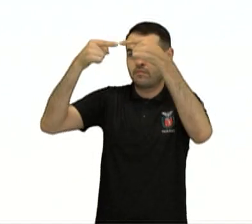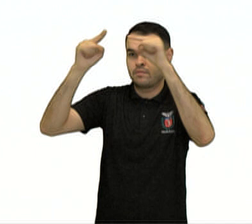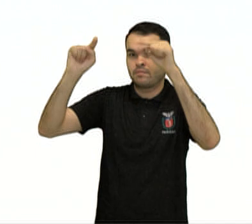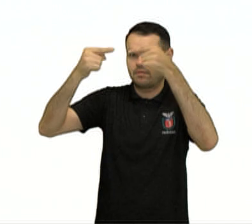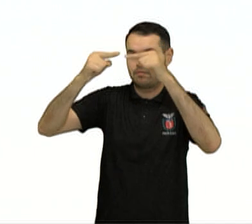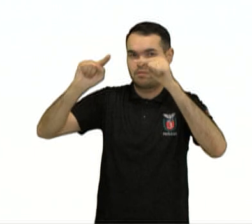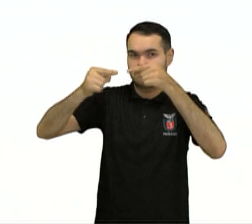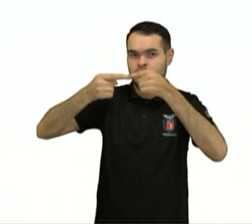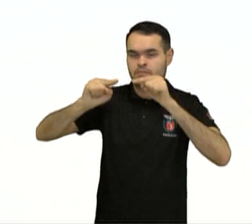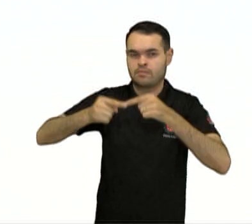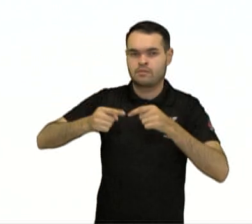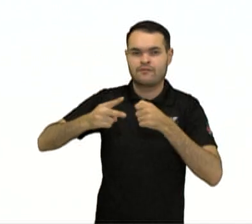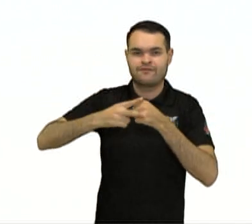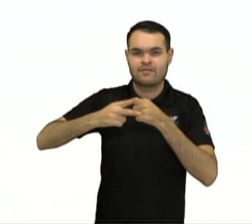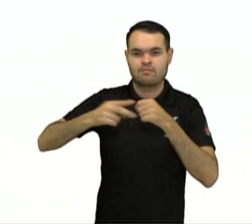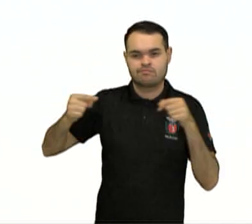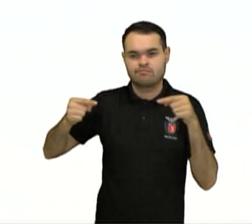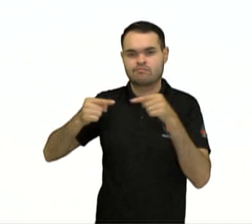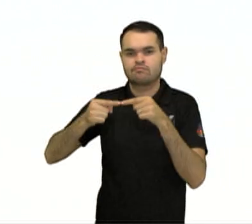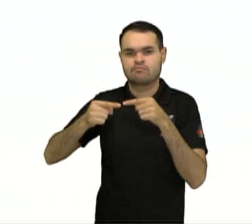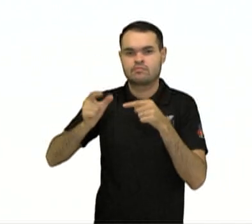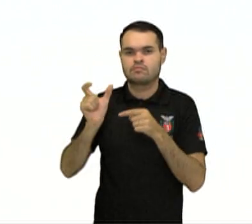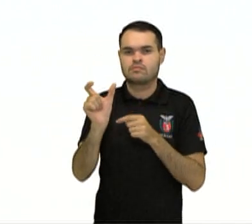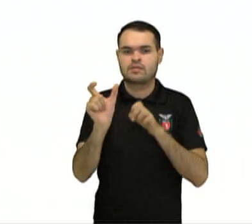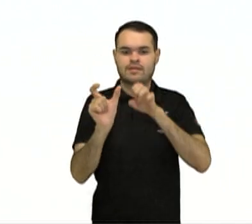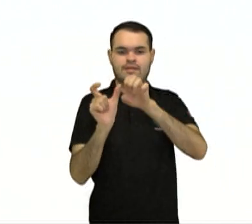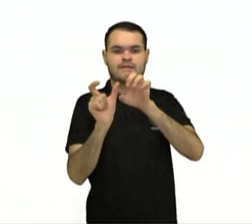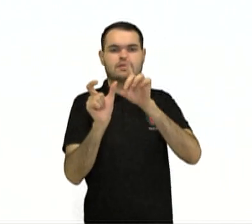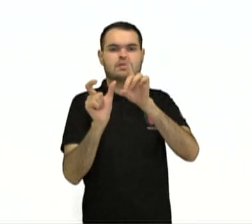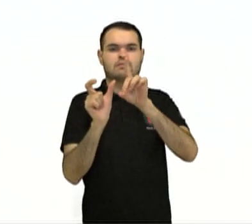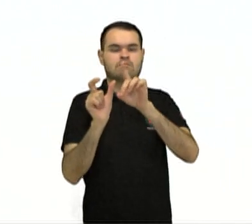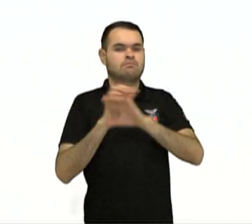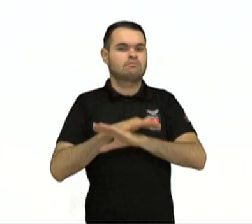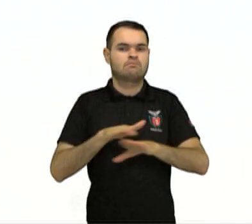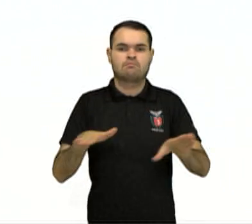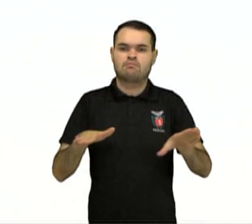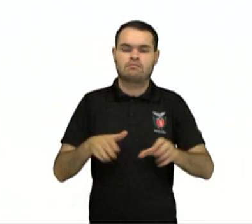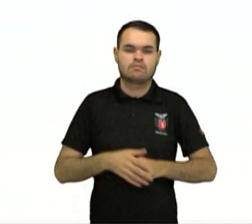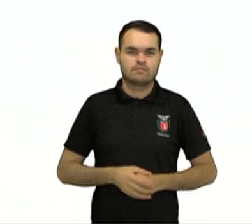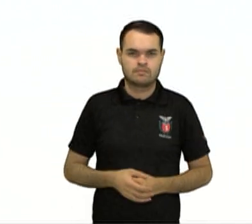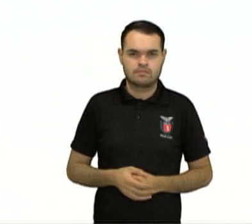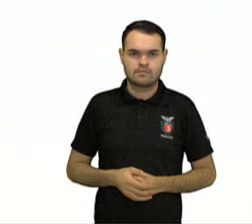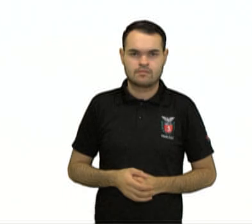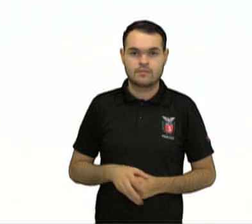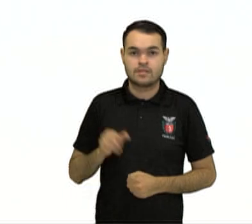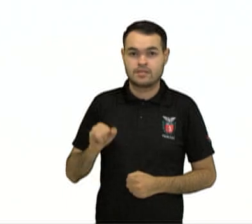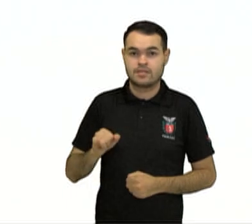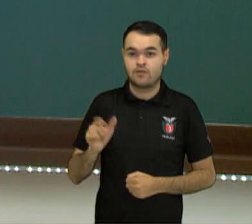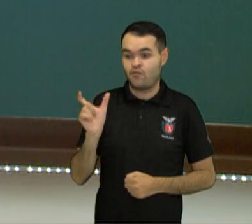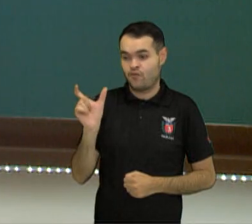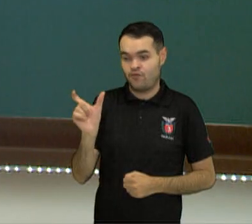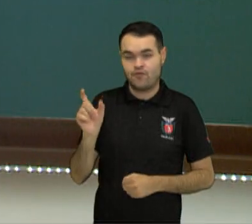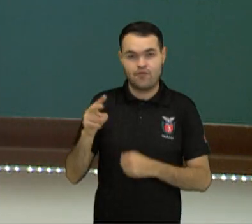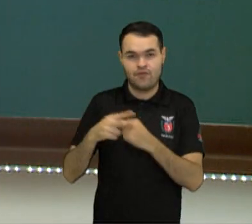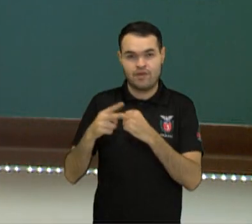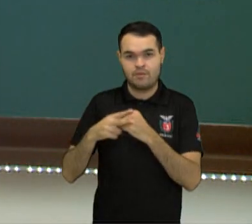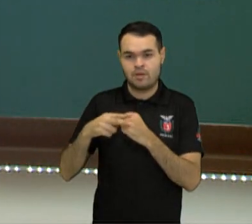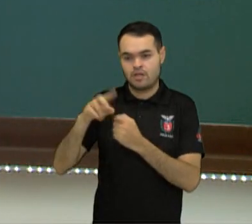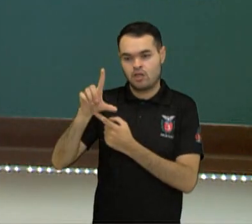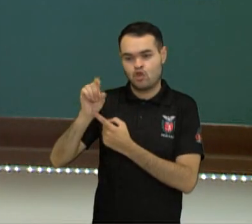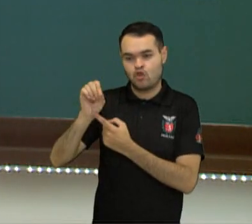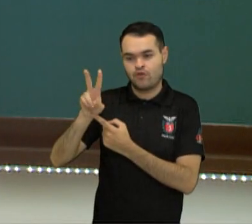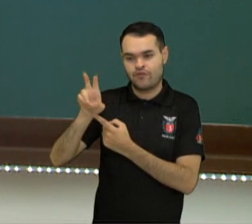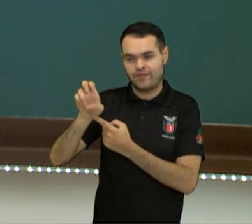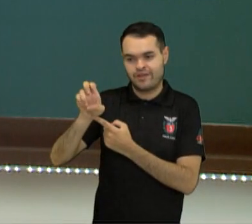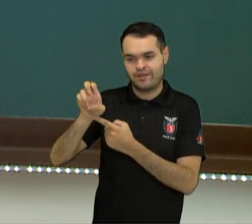verbo regular, você coloca ed. Só toma cuidado, né? Se o verbo já termina com e, tipo o verbo love,